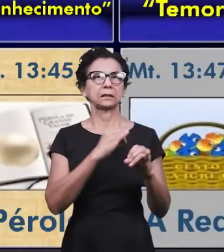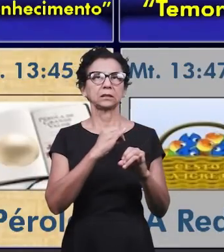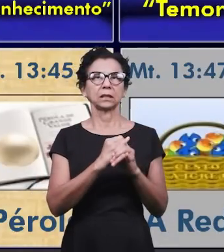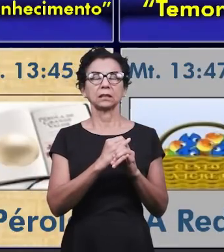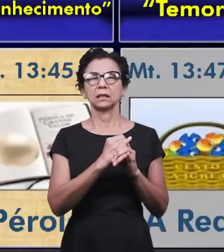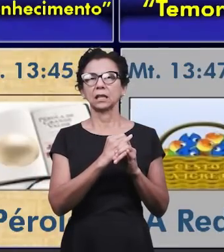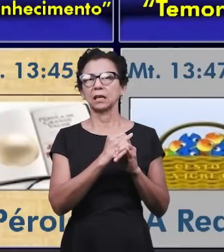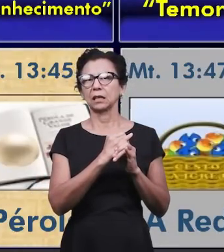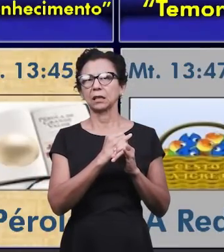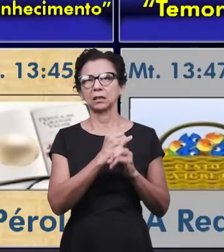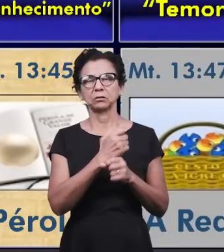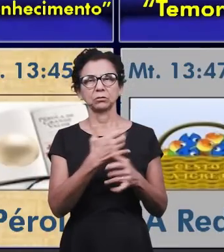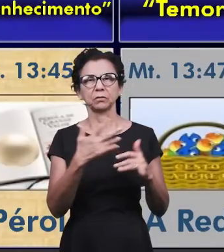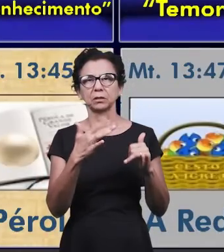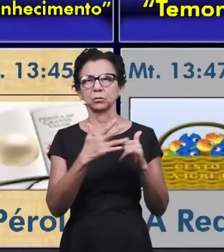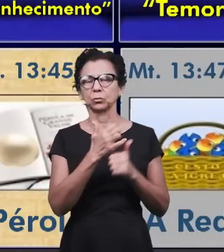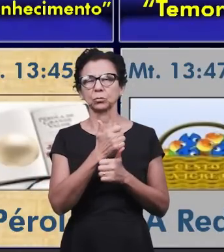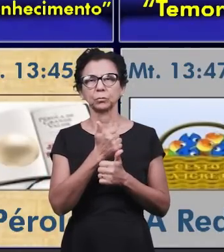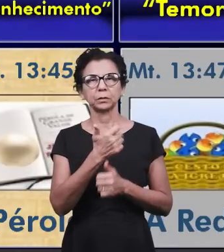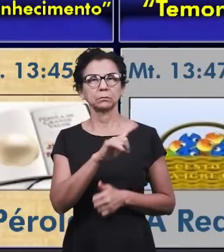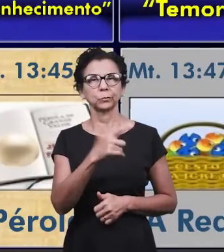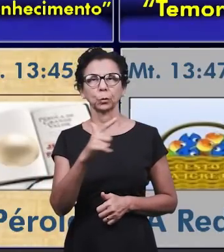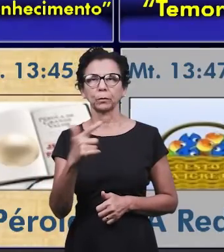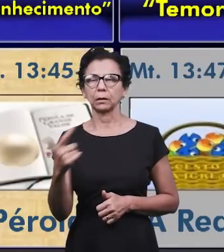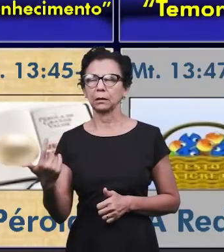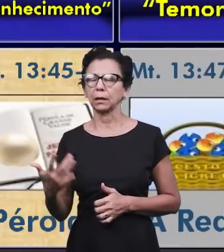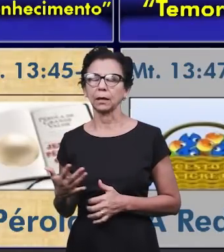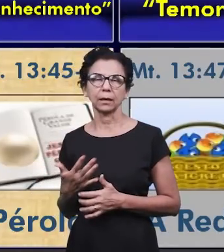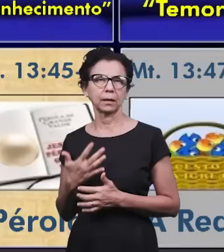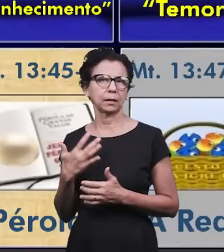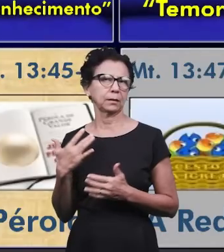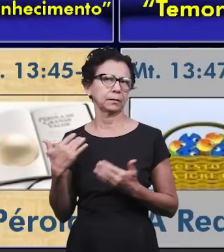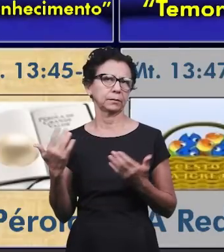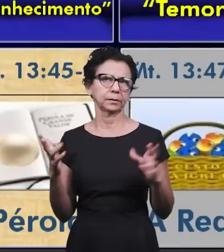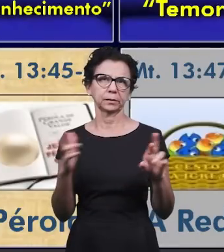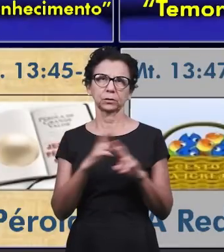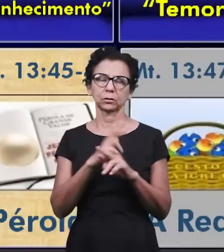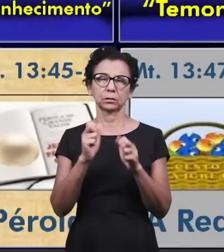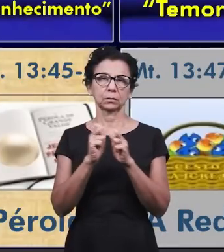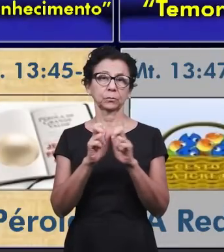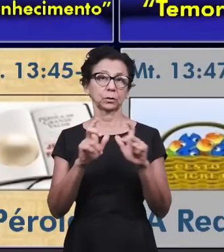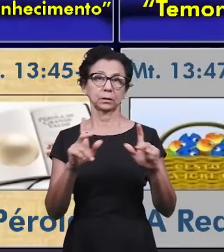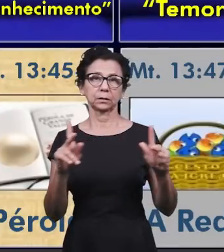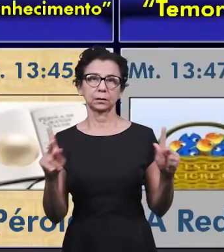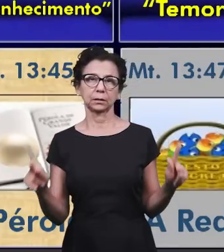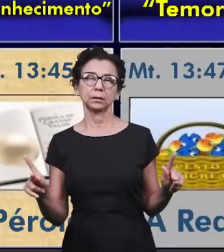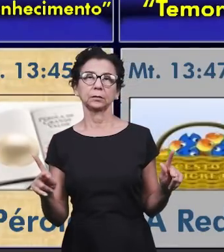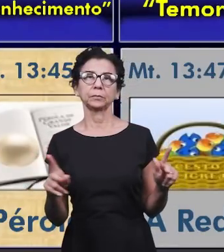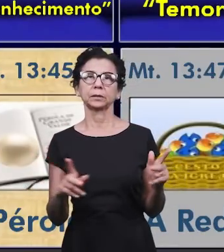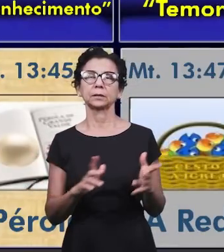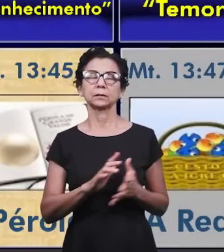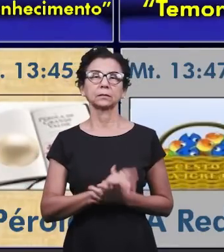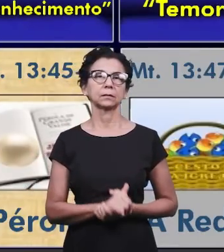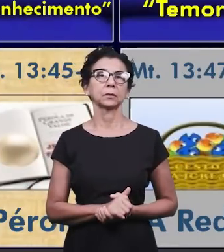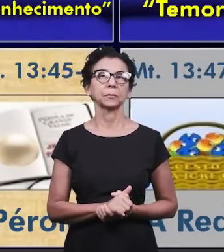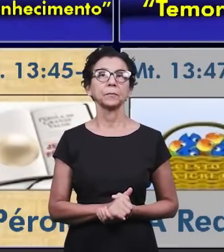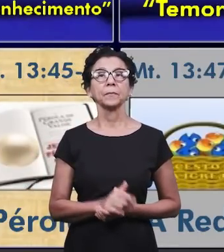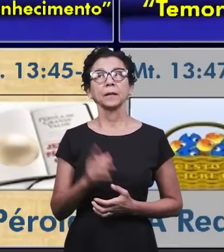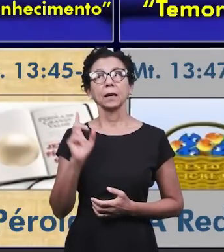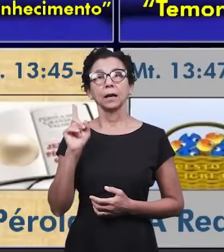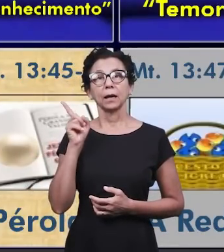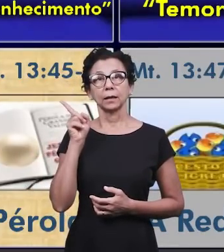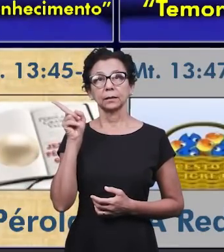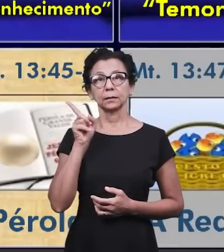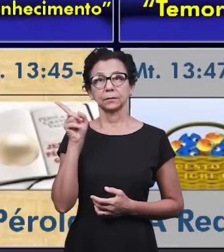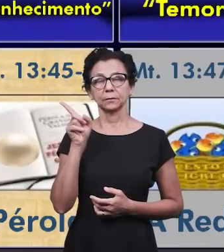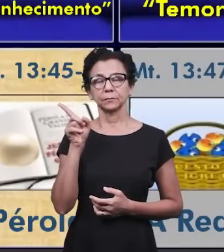publicação de análise teológica, análise de Apocalipse. E neste quadro você